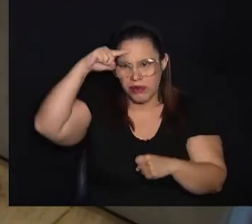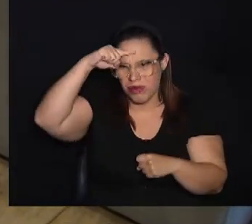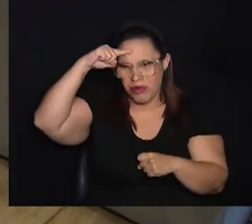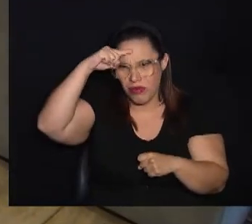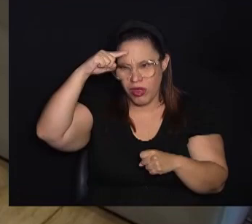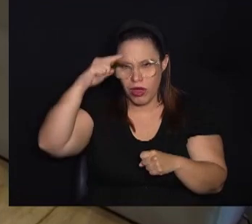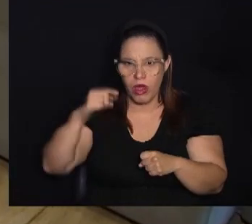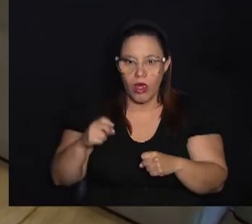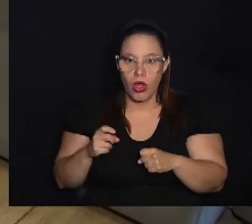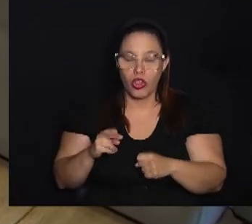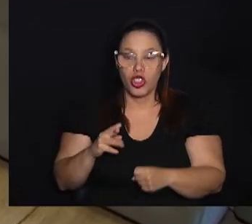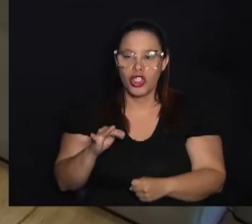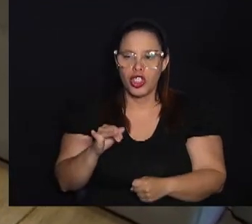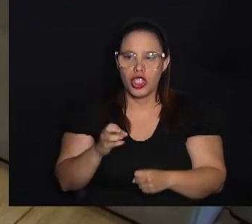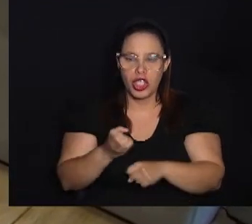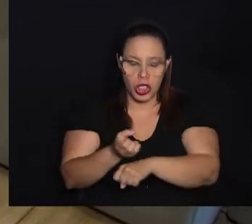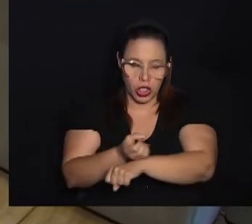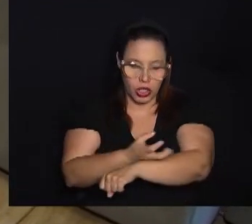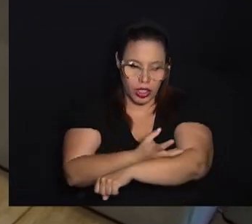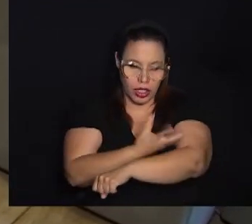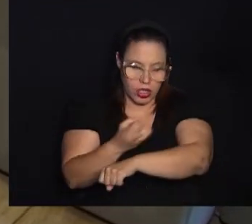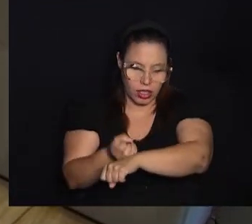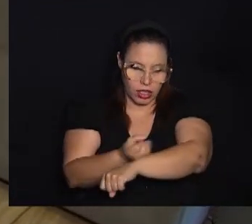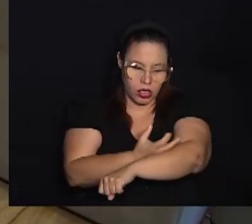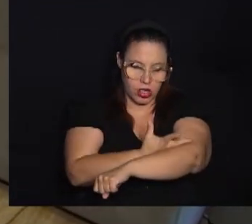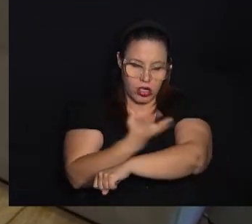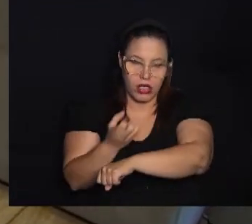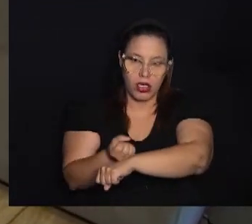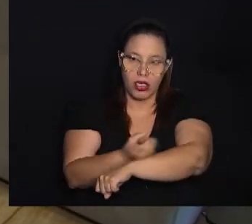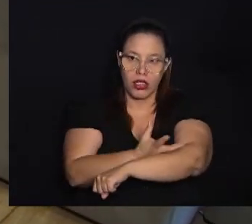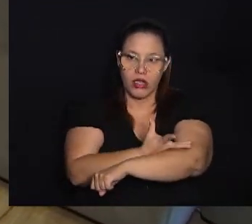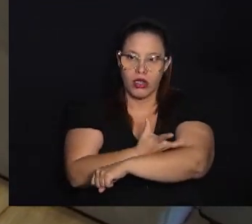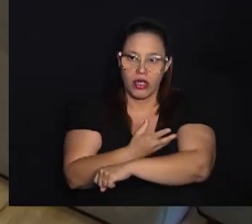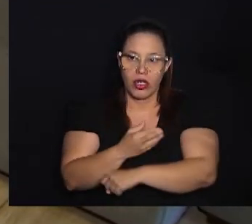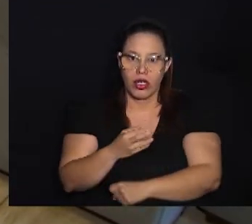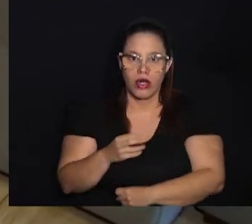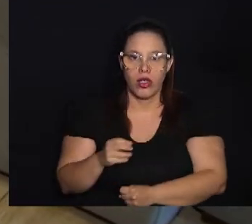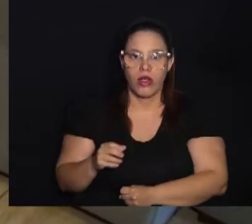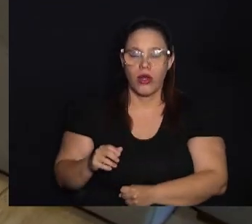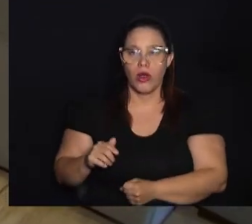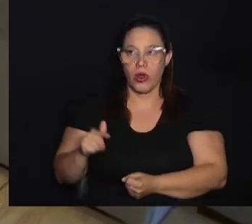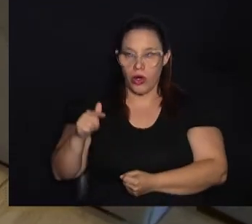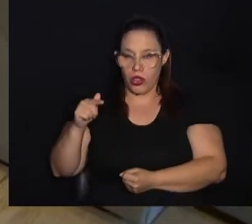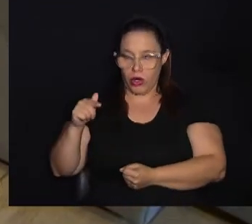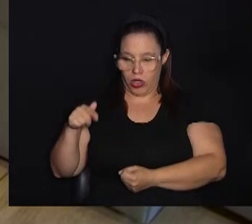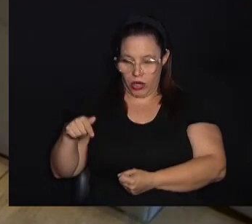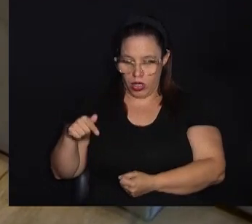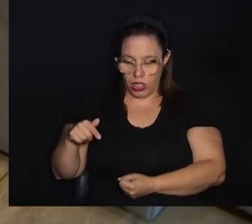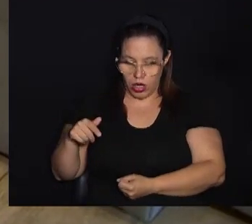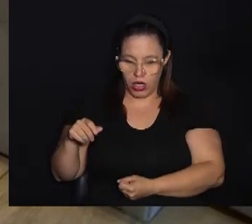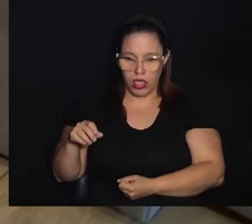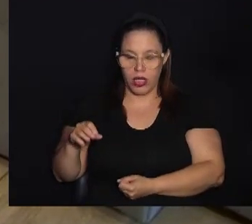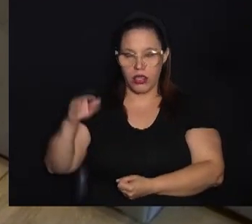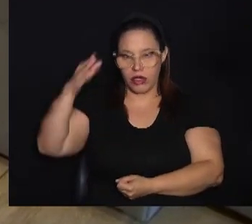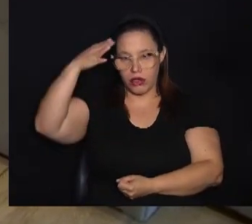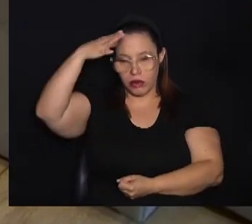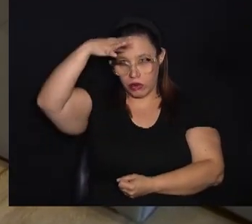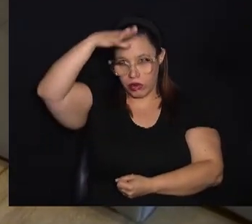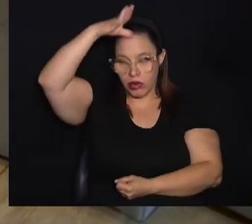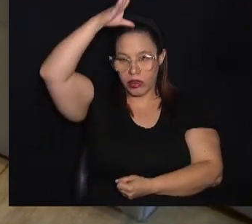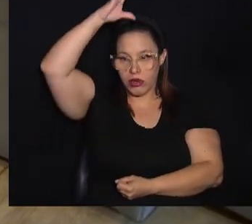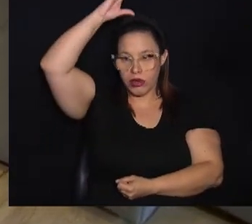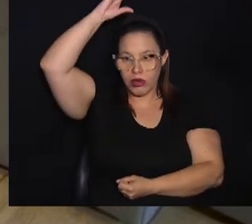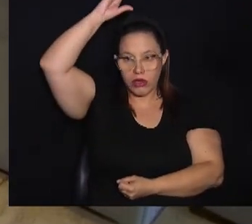e queimaduras. E para evitar os acidentes, o subtenente do 7º Grupamento do Corpo de Bombeiros, Luiz Carlos de